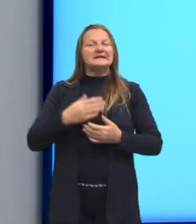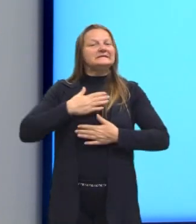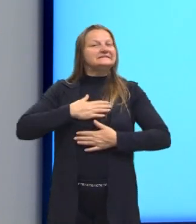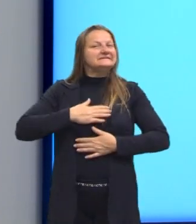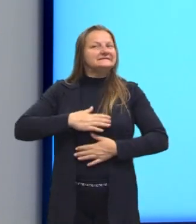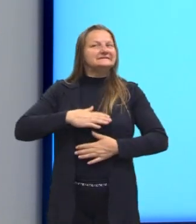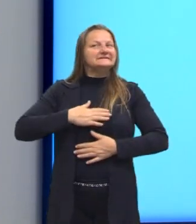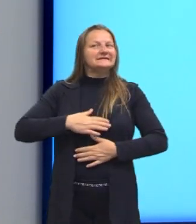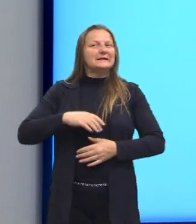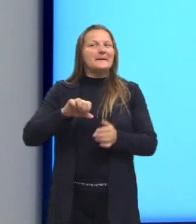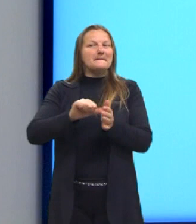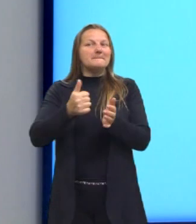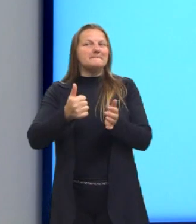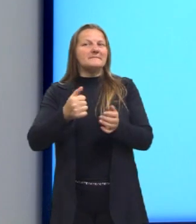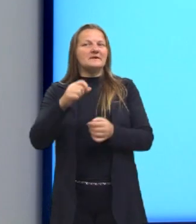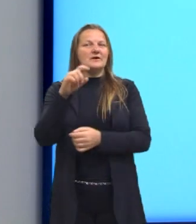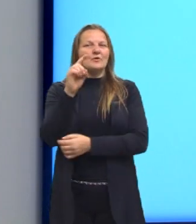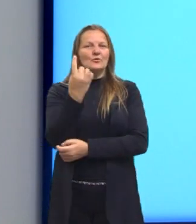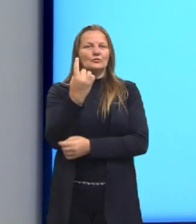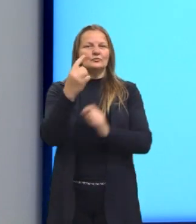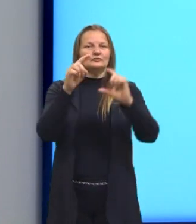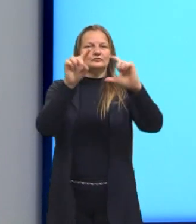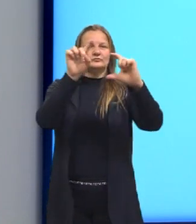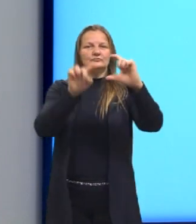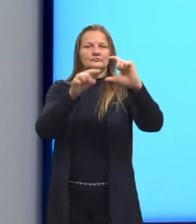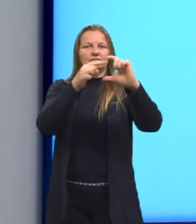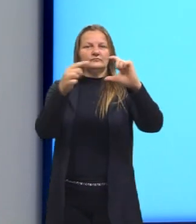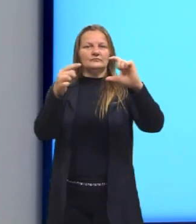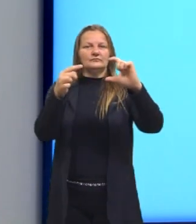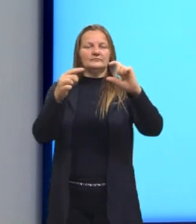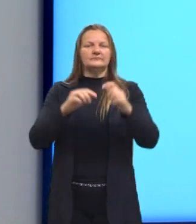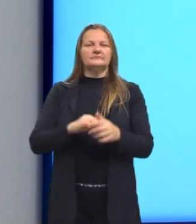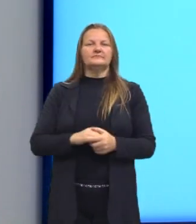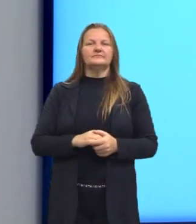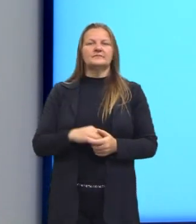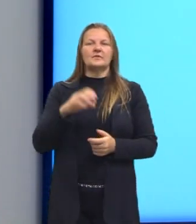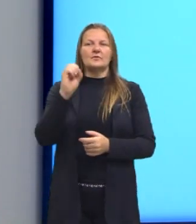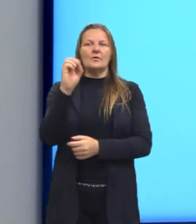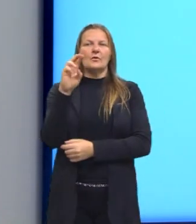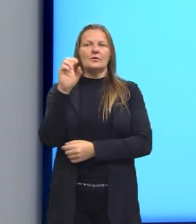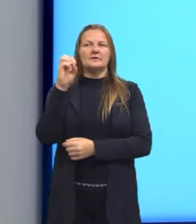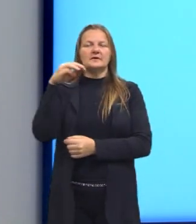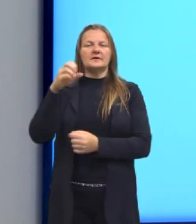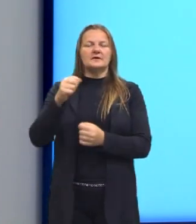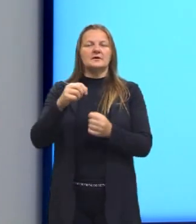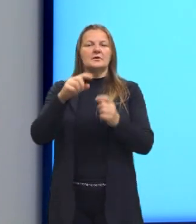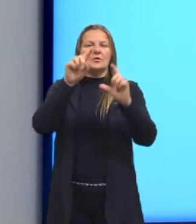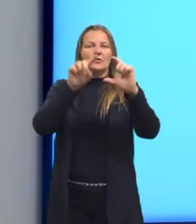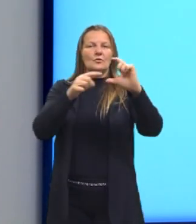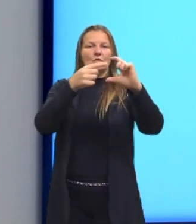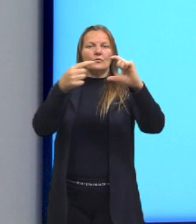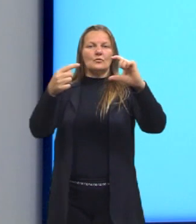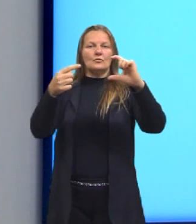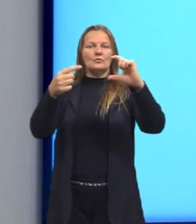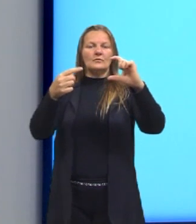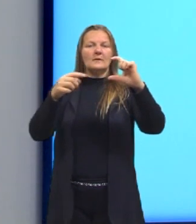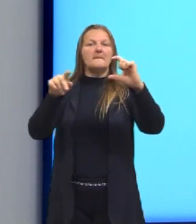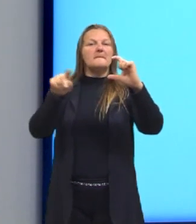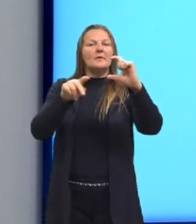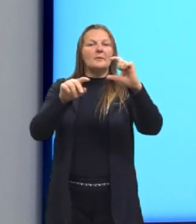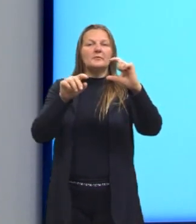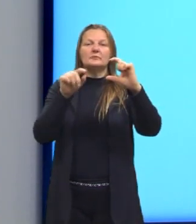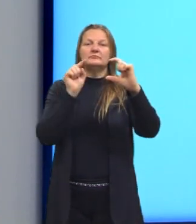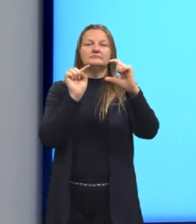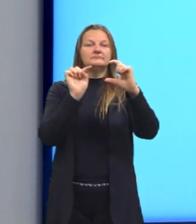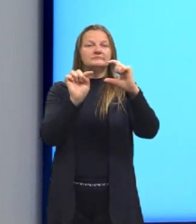a matriz de ordem 1. Então, nós temos que o determinante de uma matriz quadrada de ordem 1 é o próprio